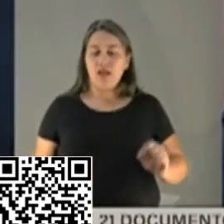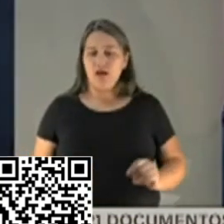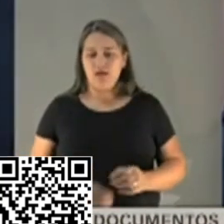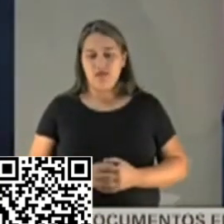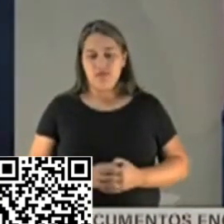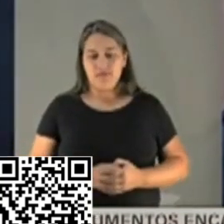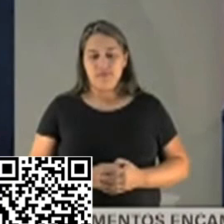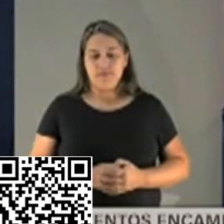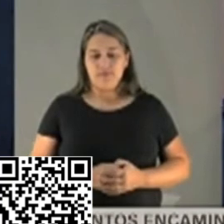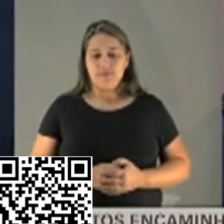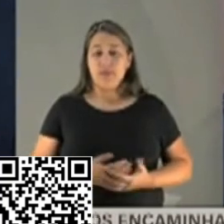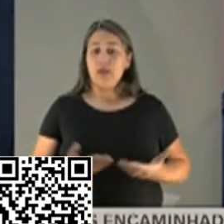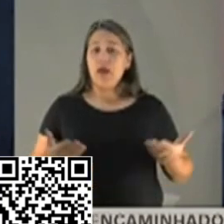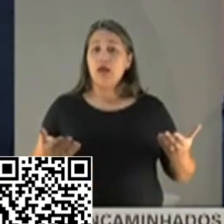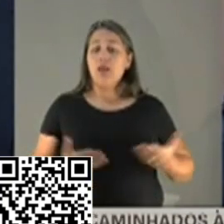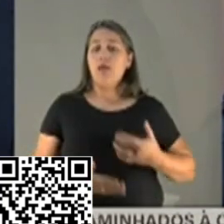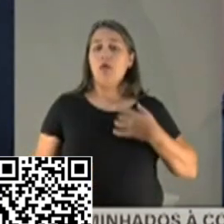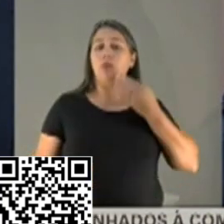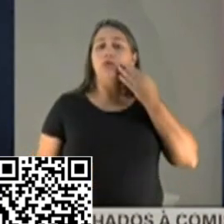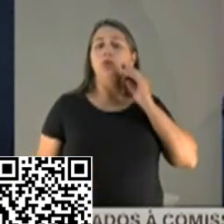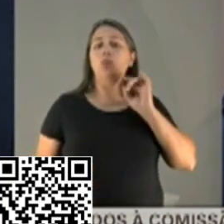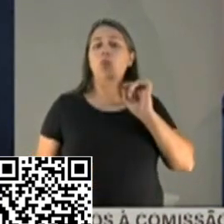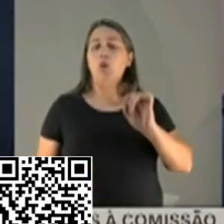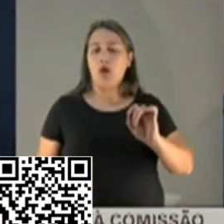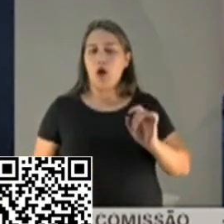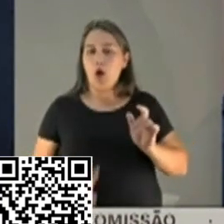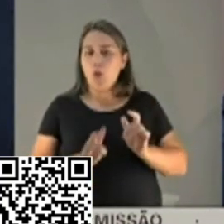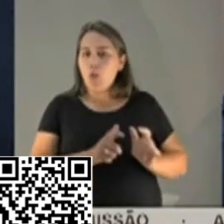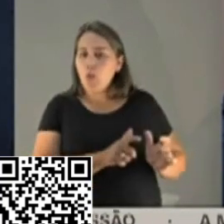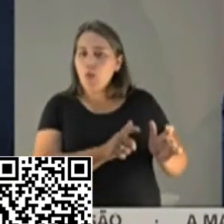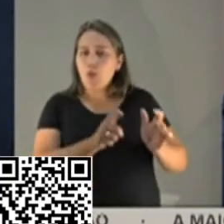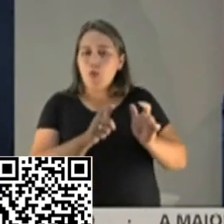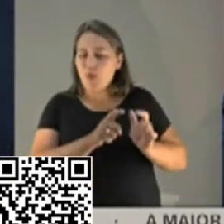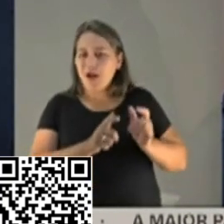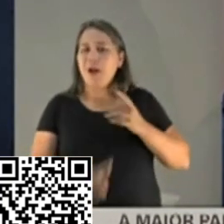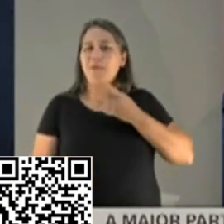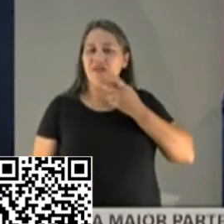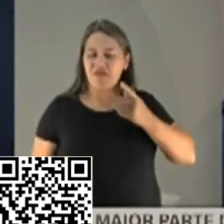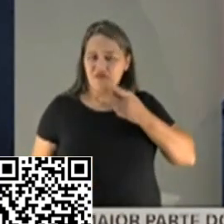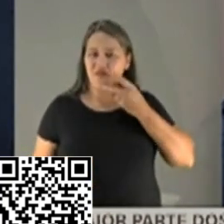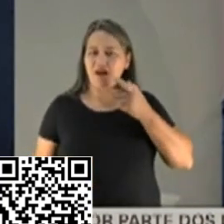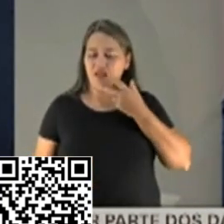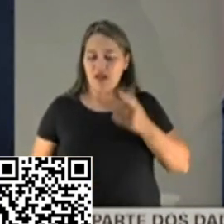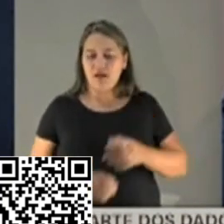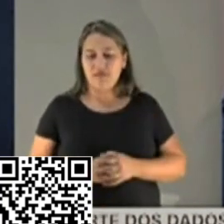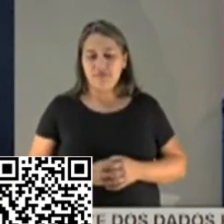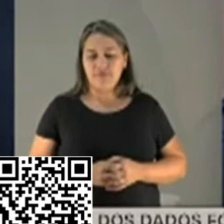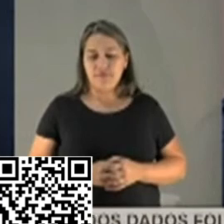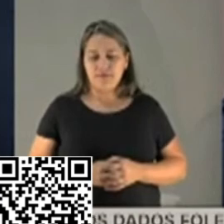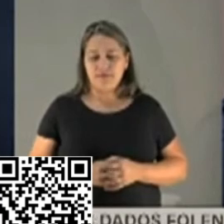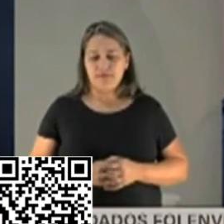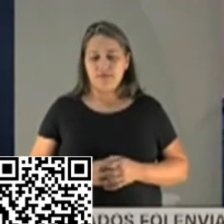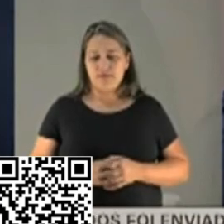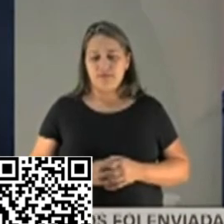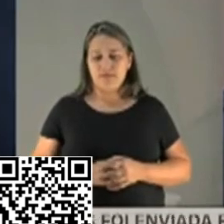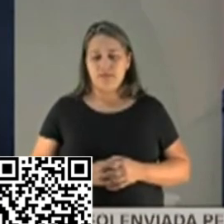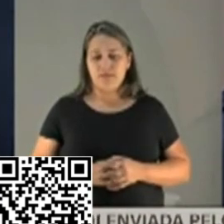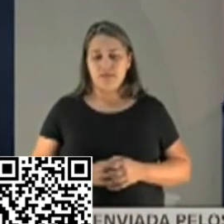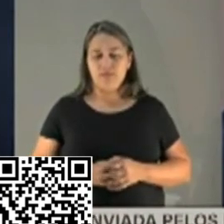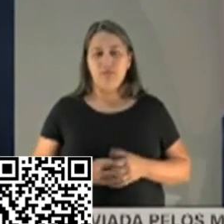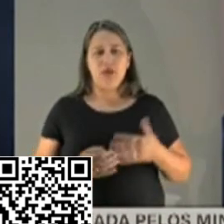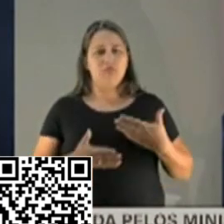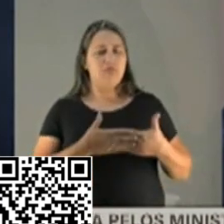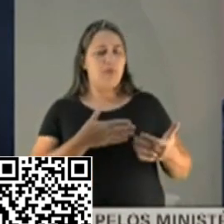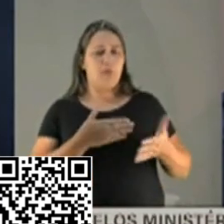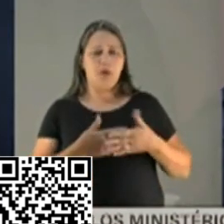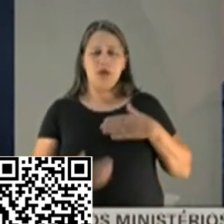E aqui eu entendo que é um ambiente para se falar, um Senado da República, independente da opinião ideológica